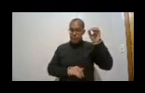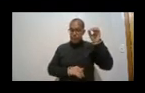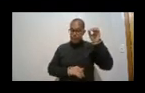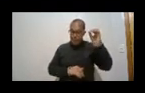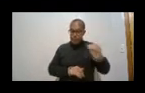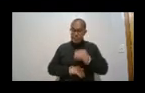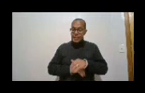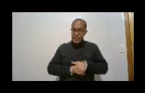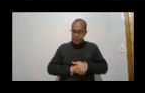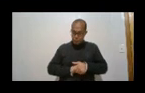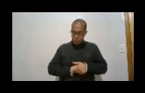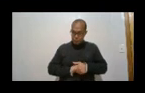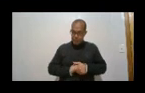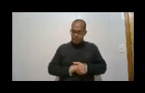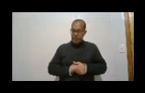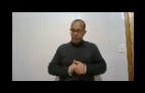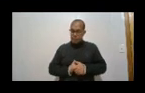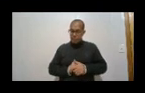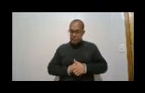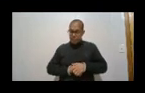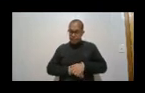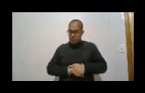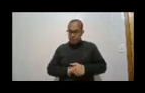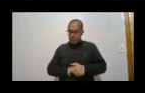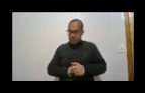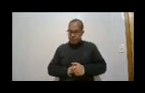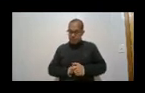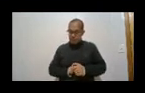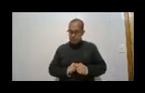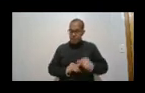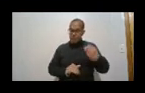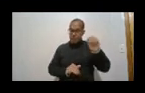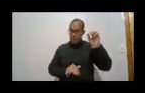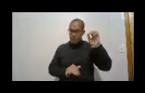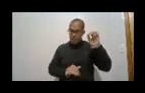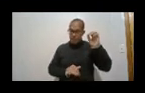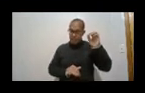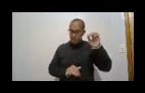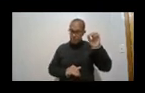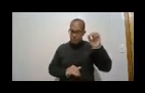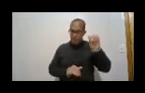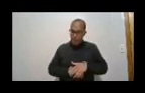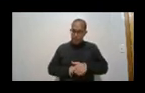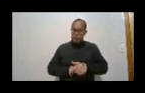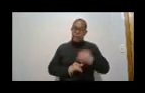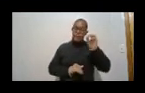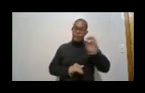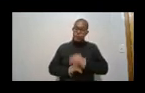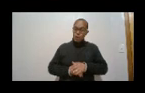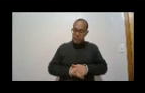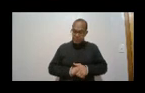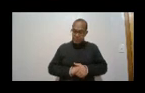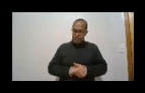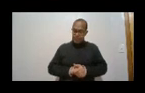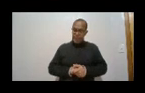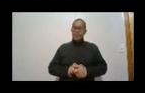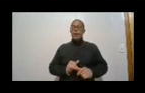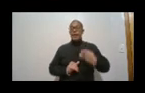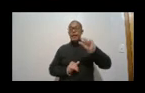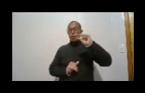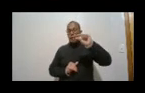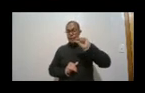receptor beta-adrenérgico, tá? Aonde que tem receptor beta-adrenérgico? Por exemplo, tem a nível de pulmão, tem a nível de